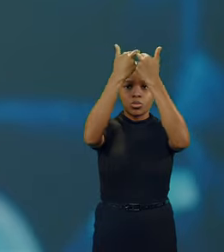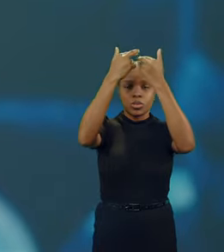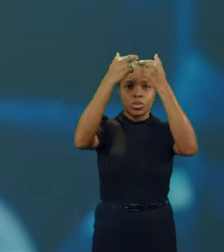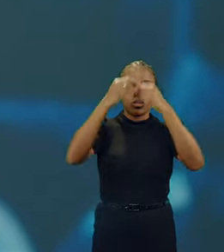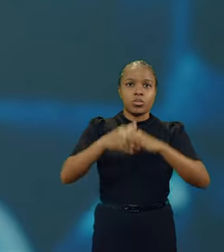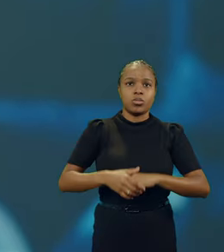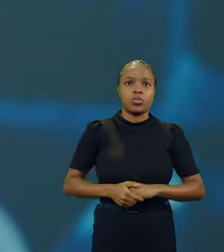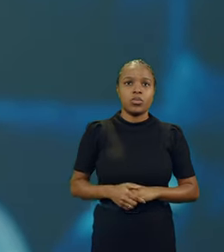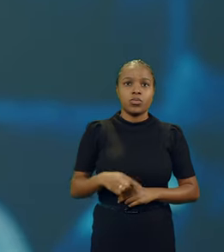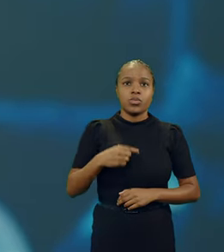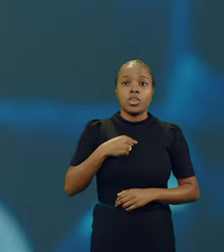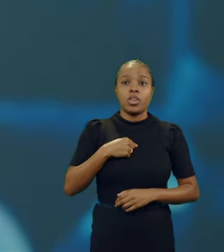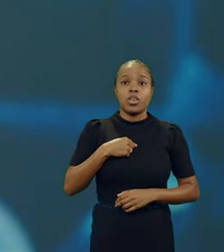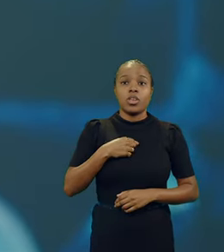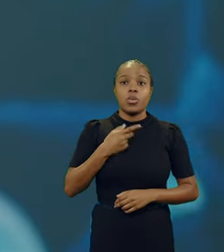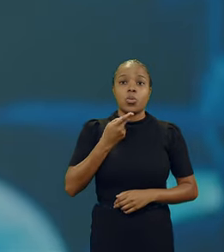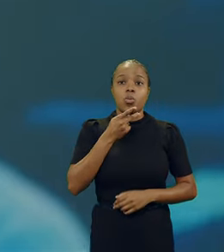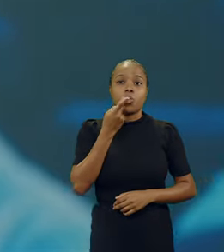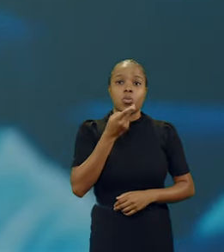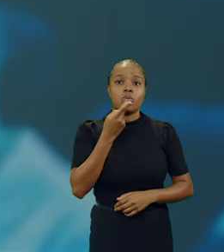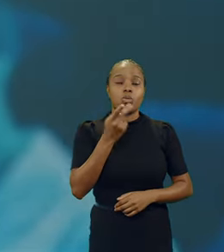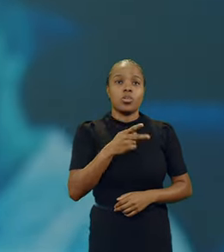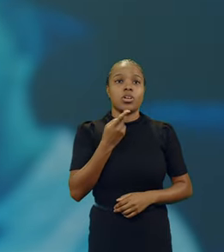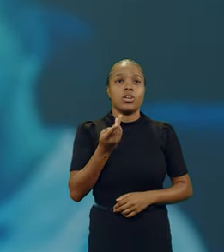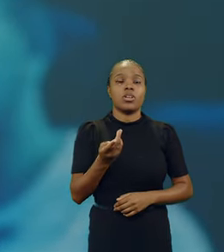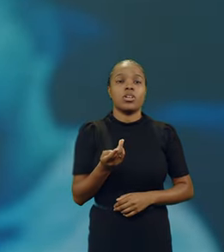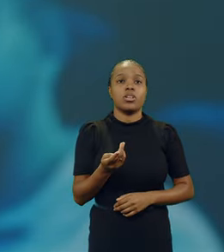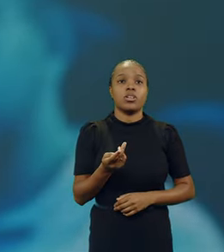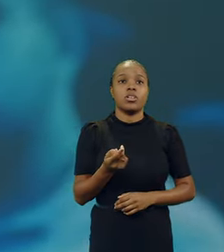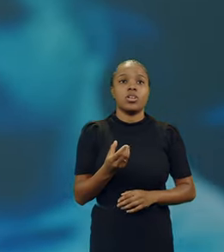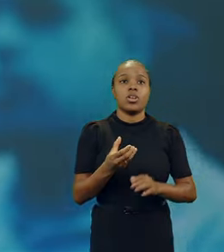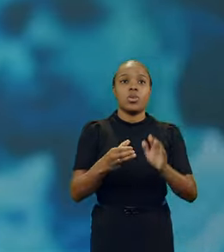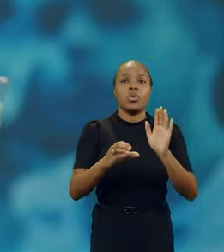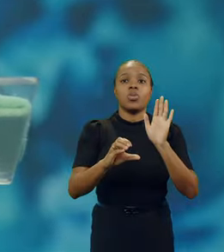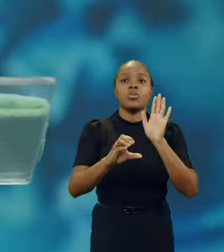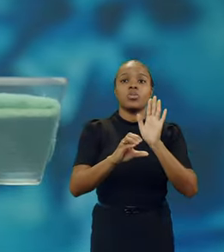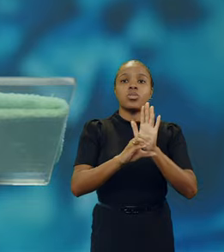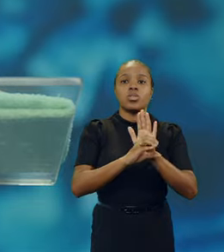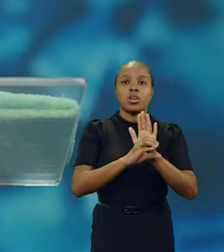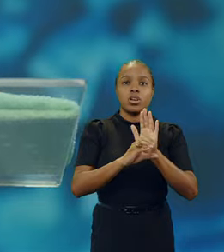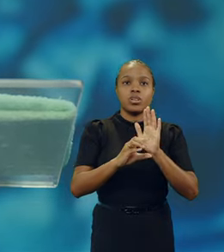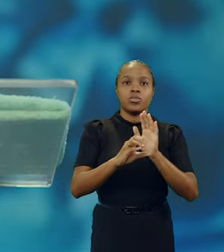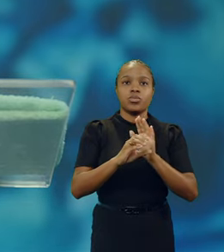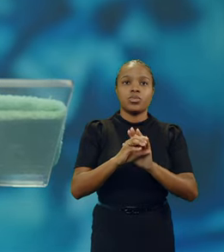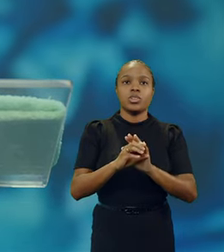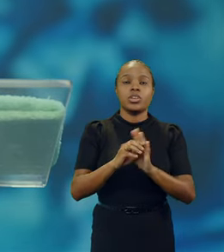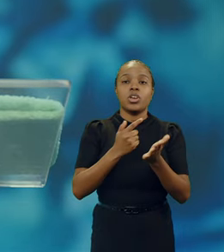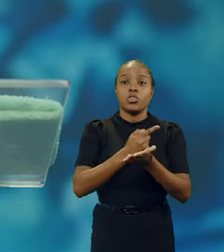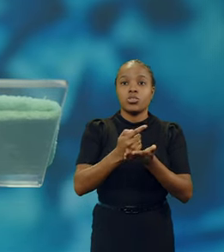Eu vou comentar sobre o capítulo 38 de Gênesis.